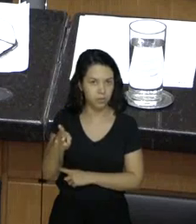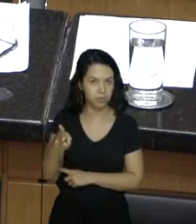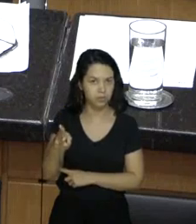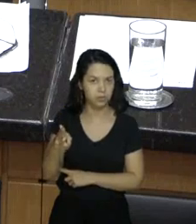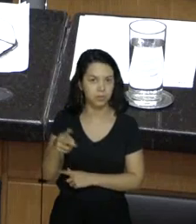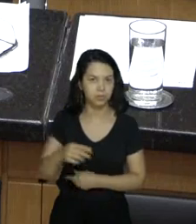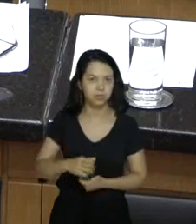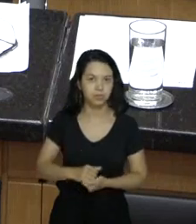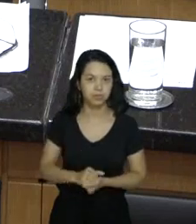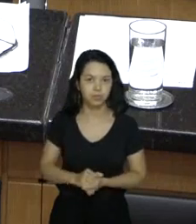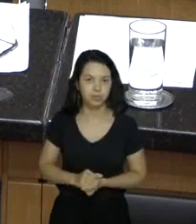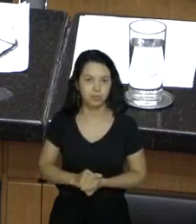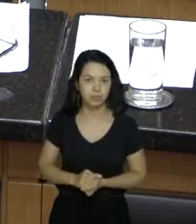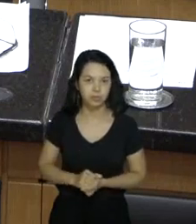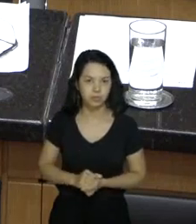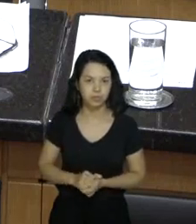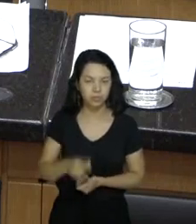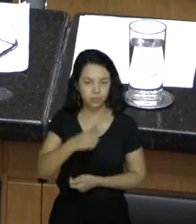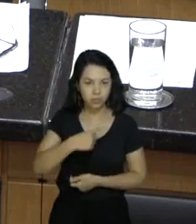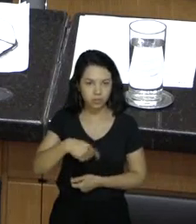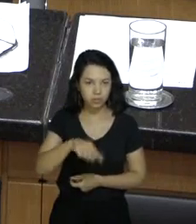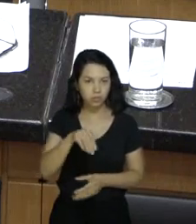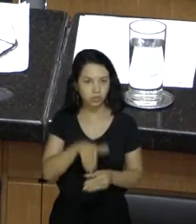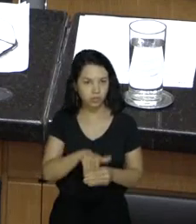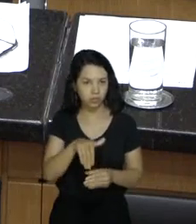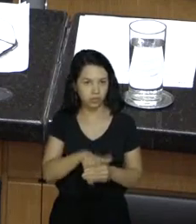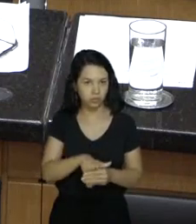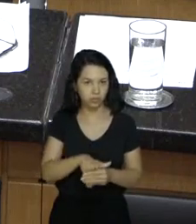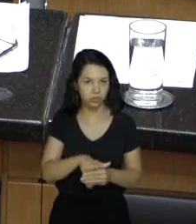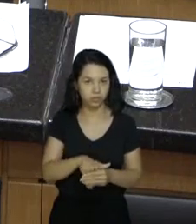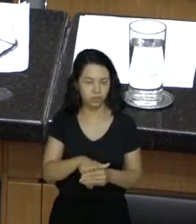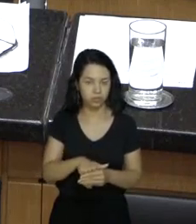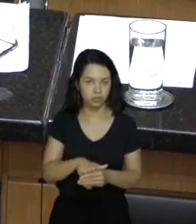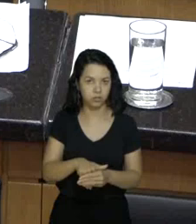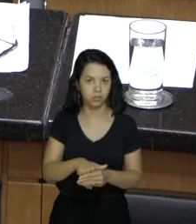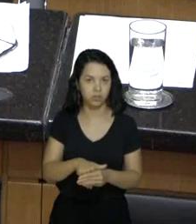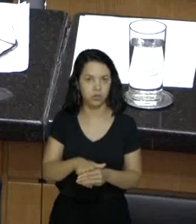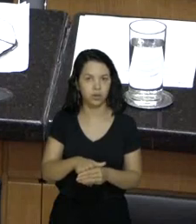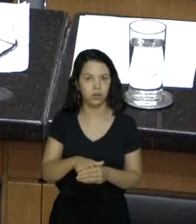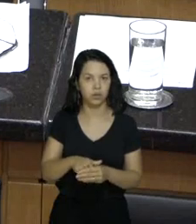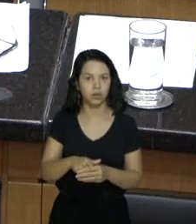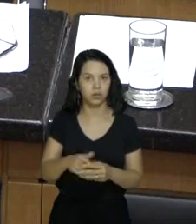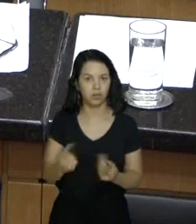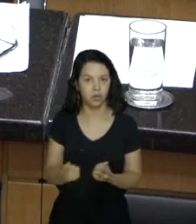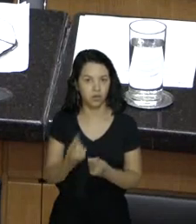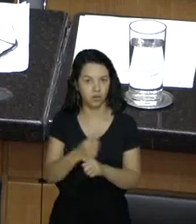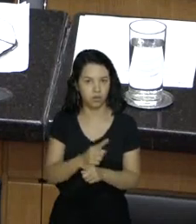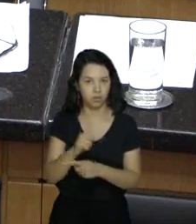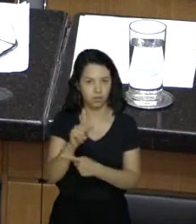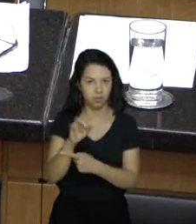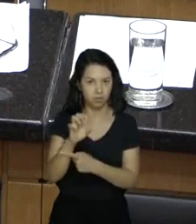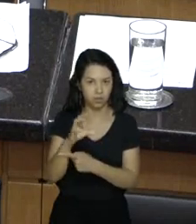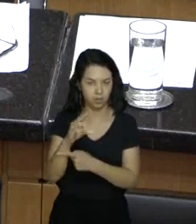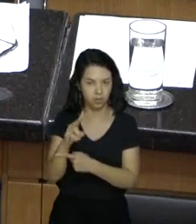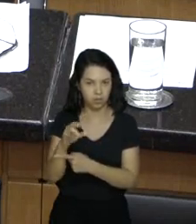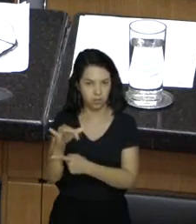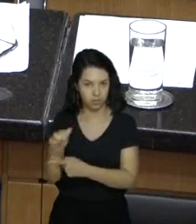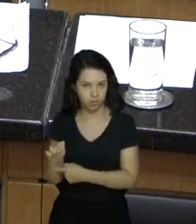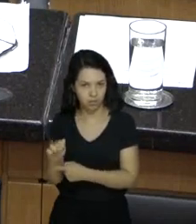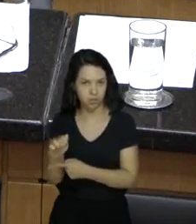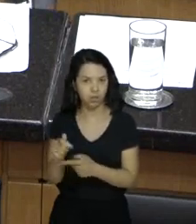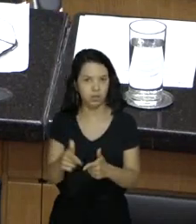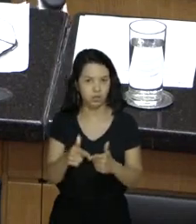No mesmo dia em que votamos pela conversão em pecúnia da licença-prêmio